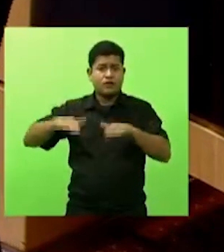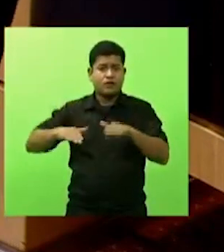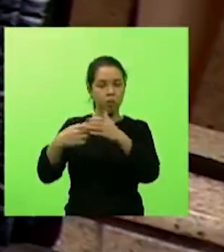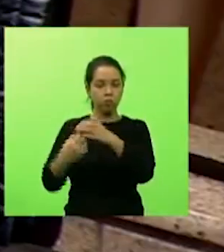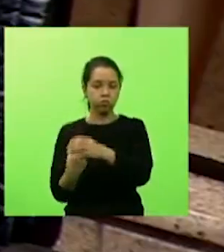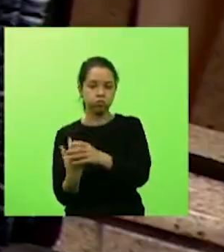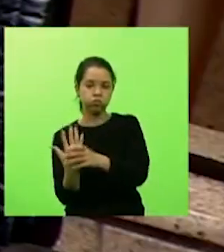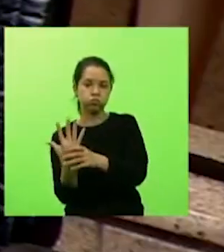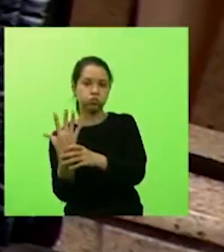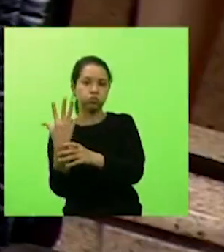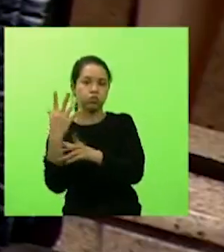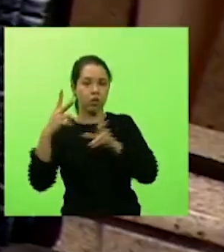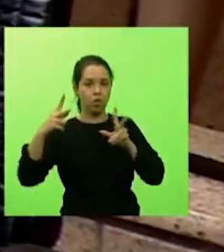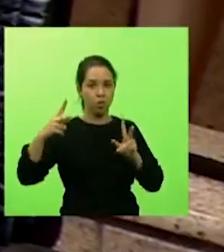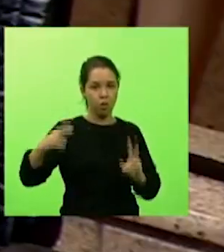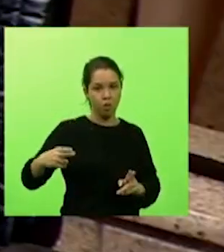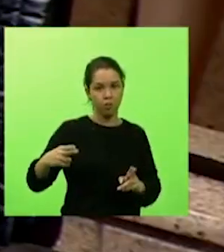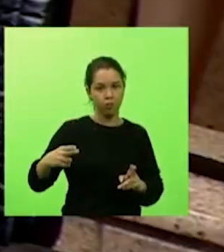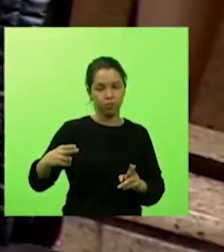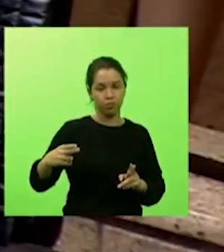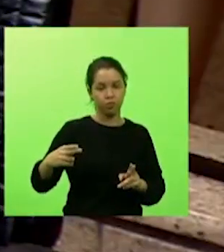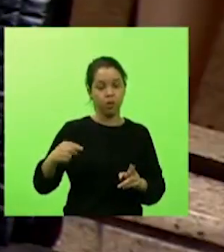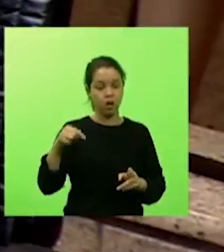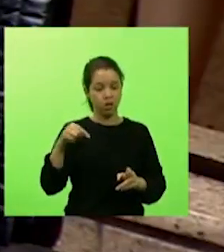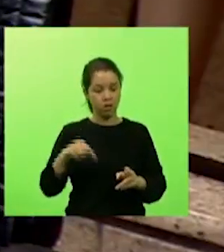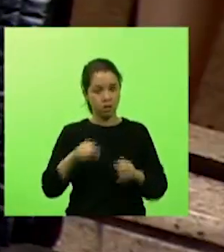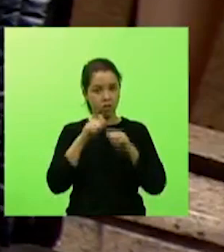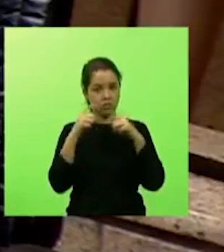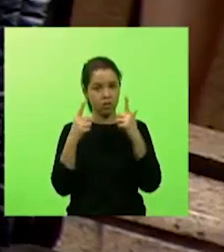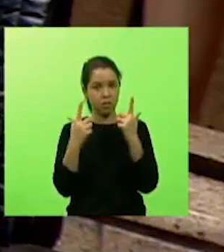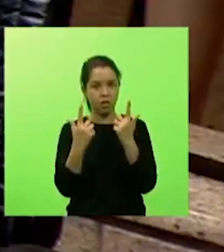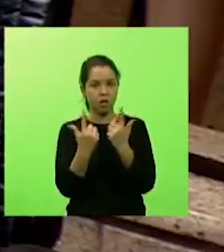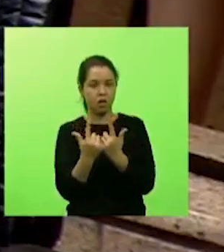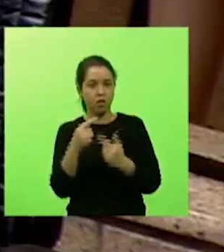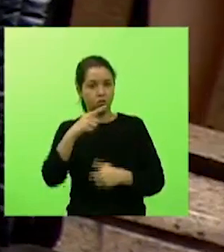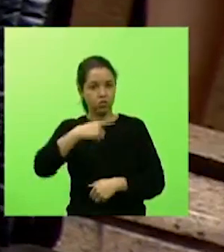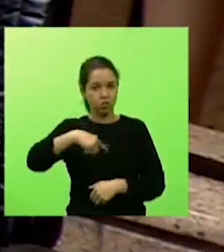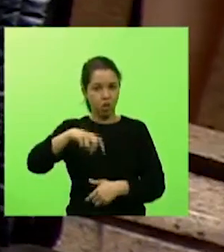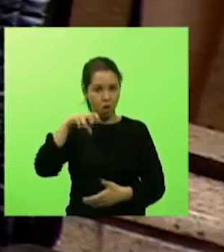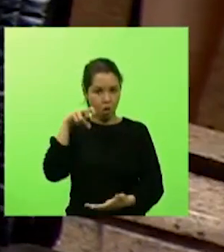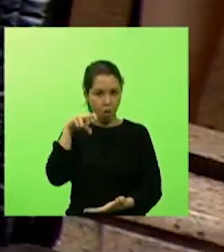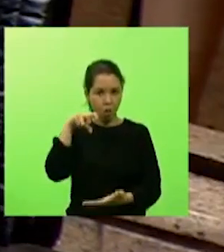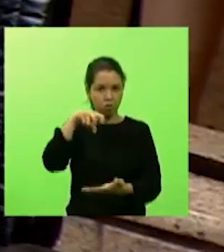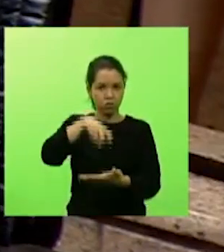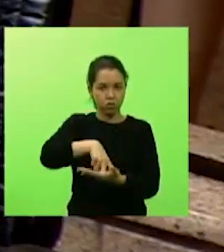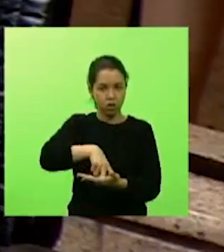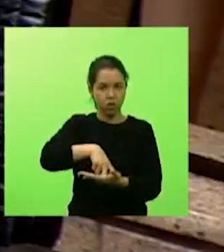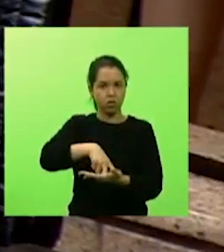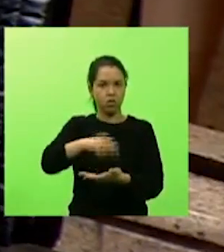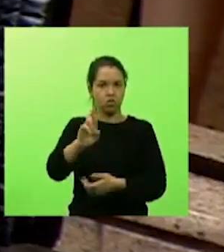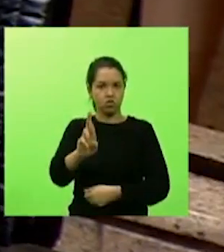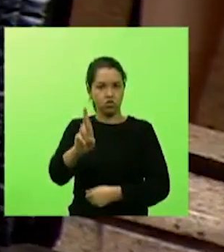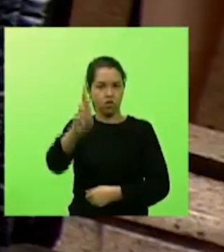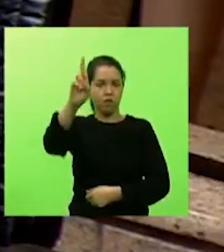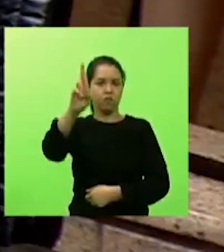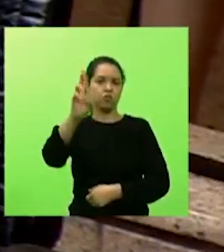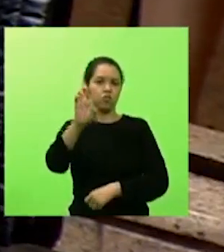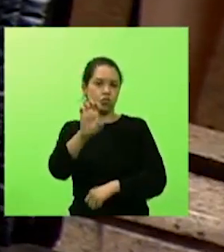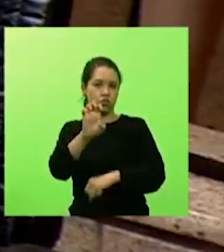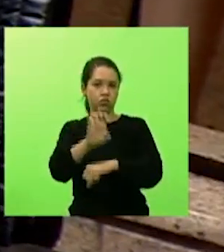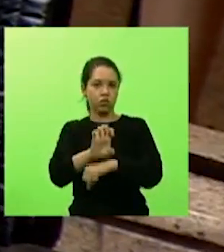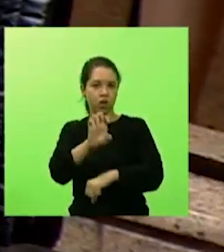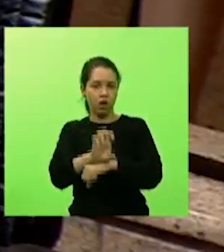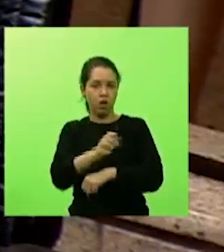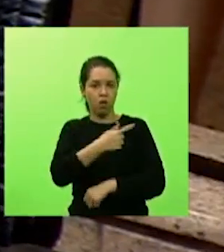voz. Nesta casa, nós não estaremos condenando o chefe, né, do Estado,